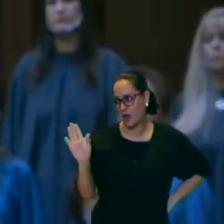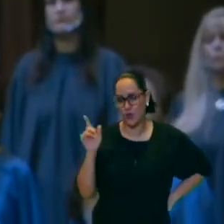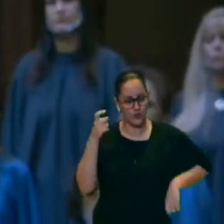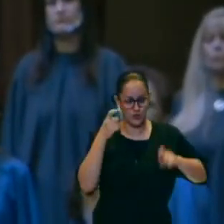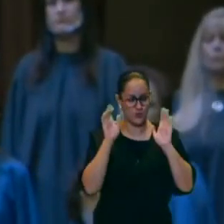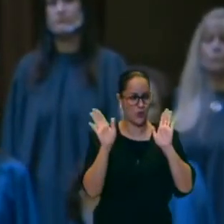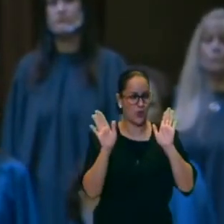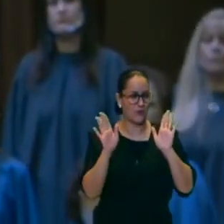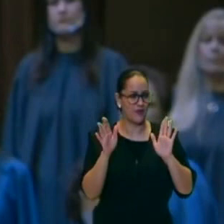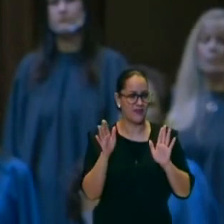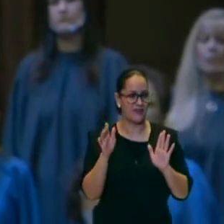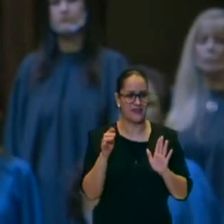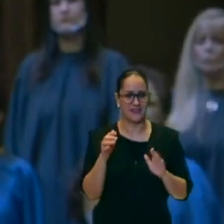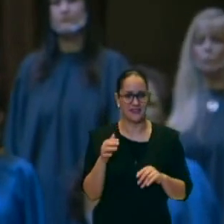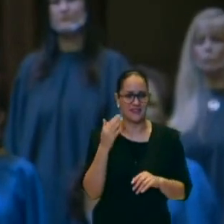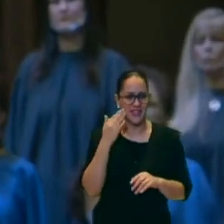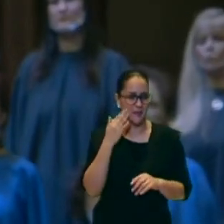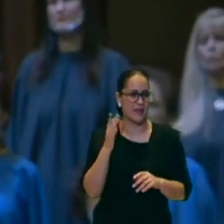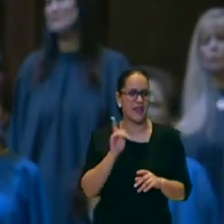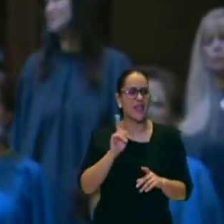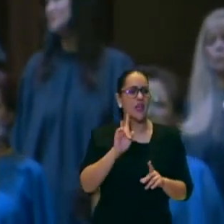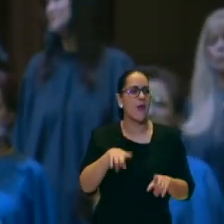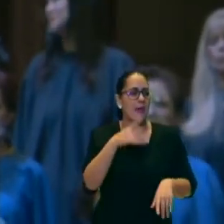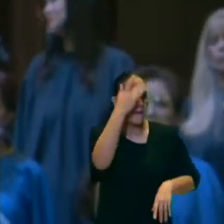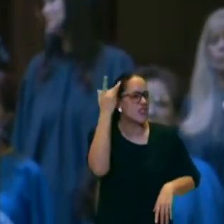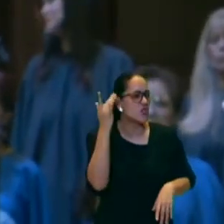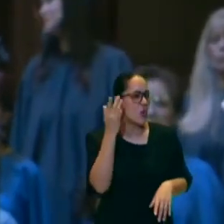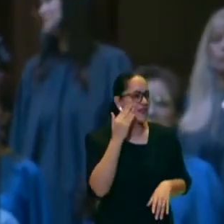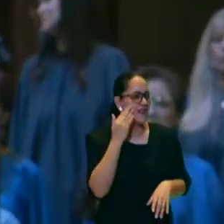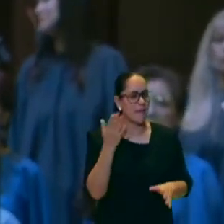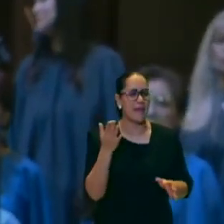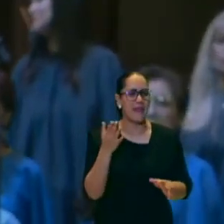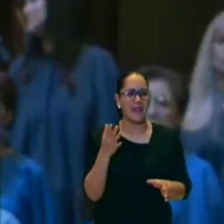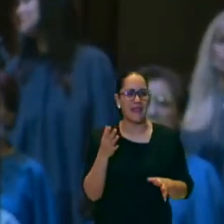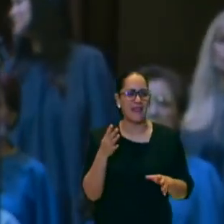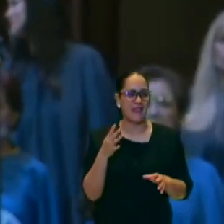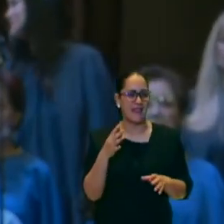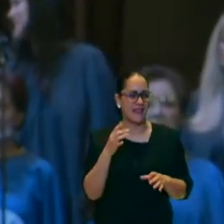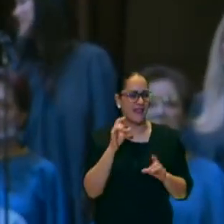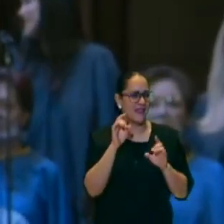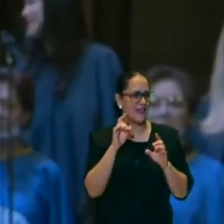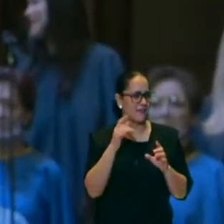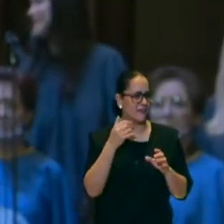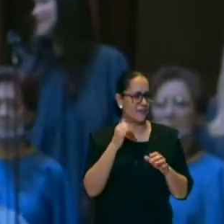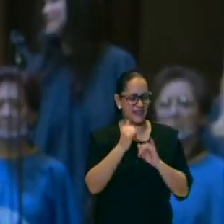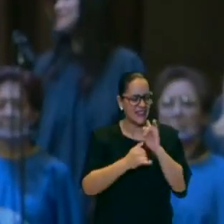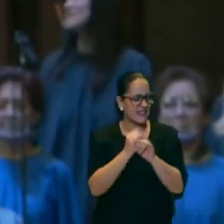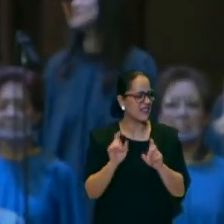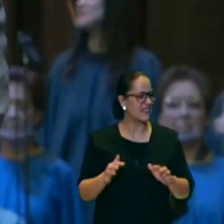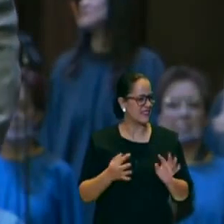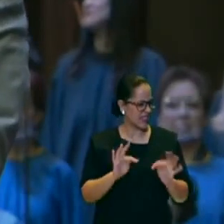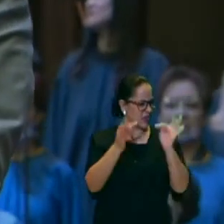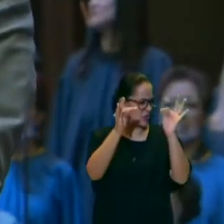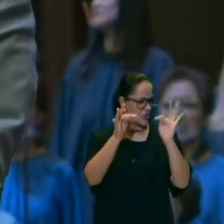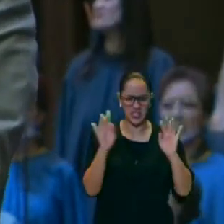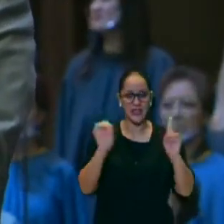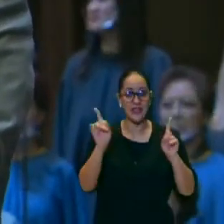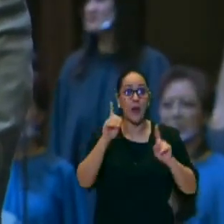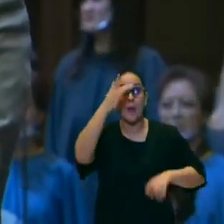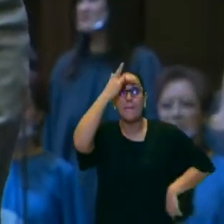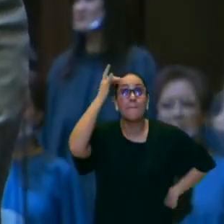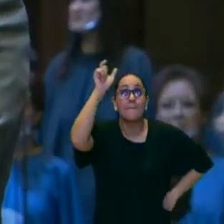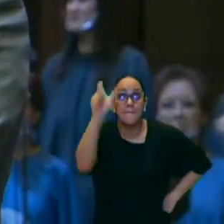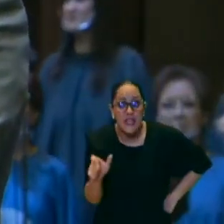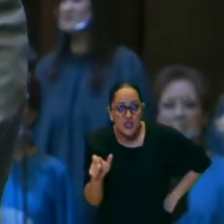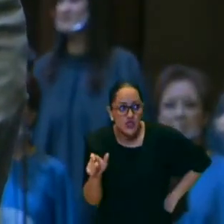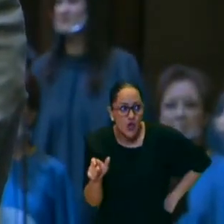Eu detesto esses robôs, me dá uma raiva, né? Eu quero falar com gente, então vai ser gente que vai ligar para